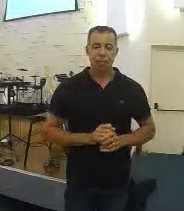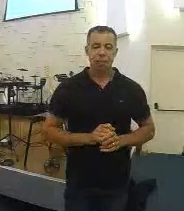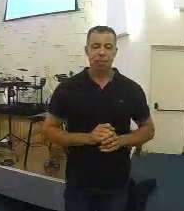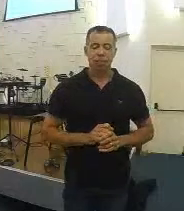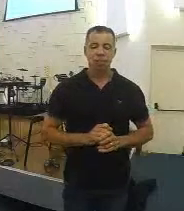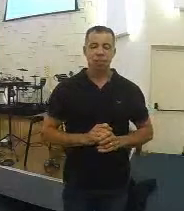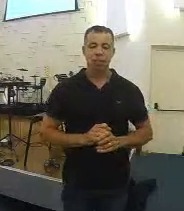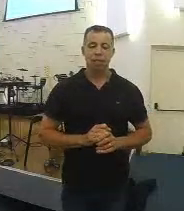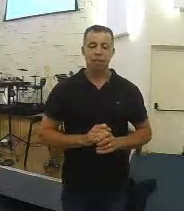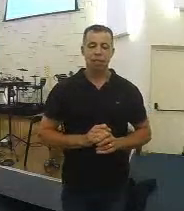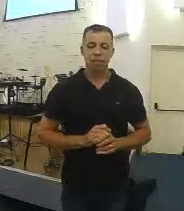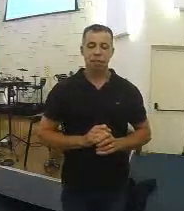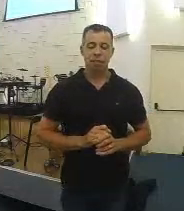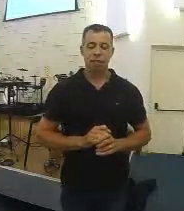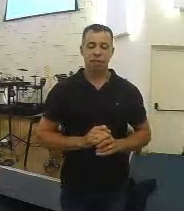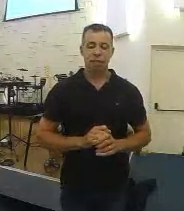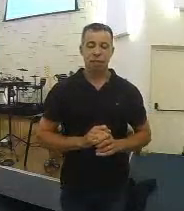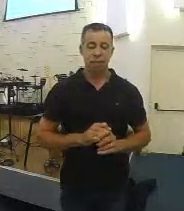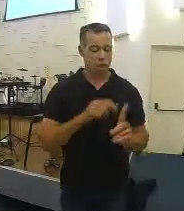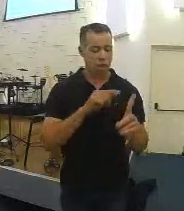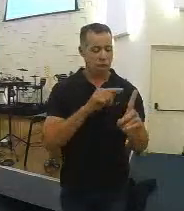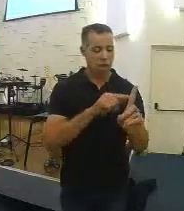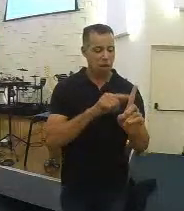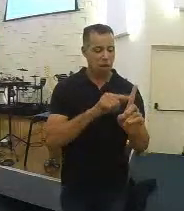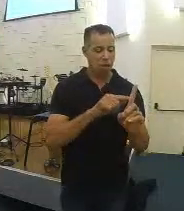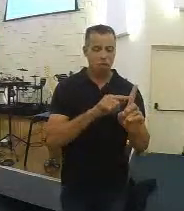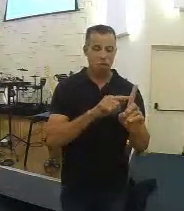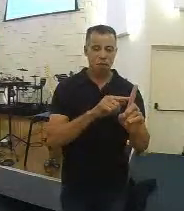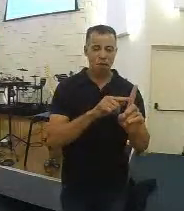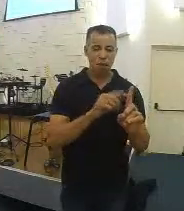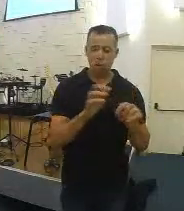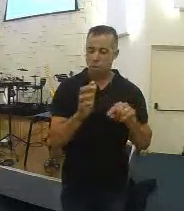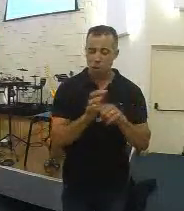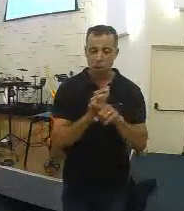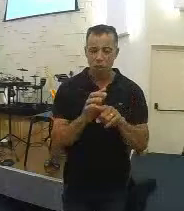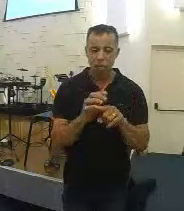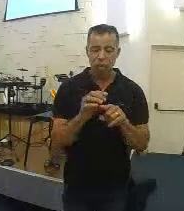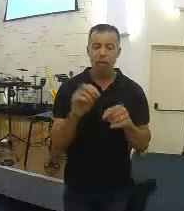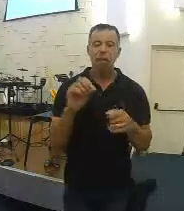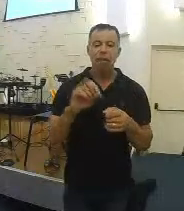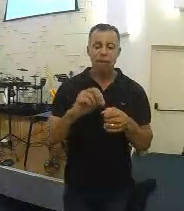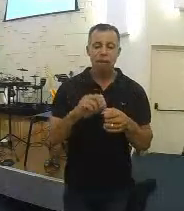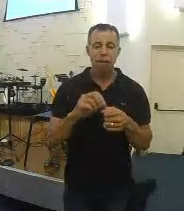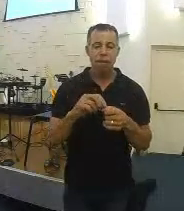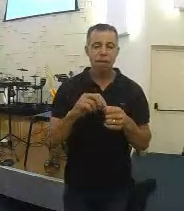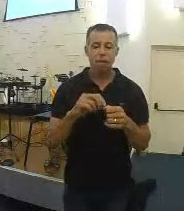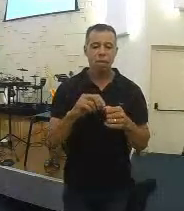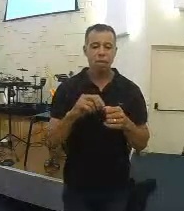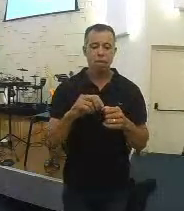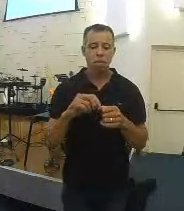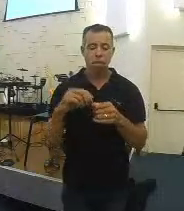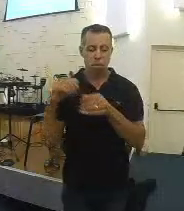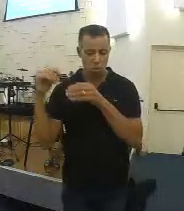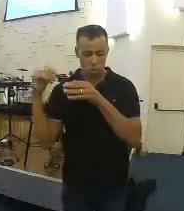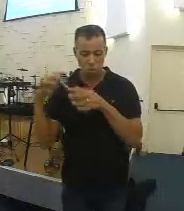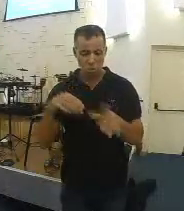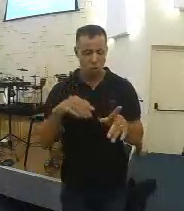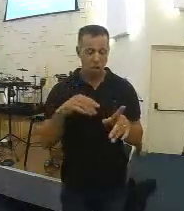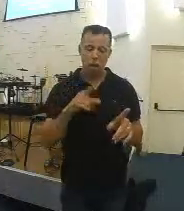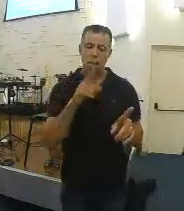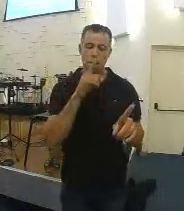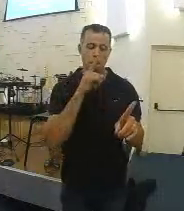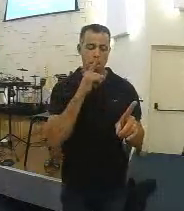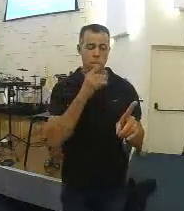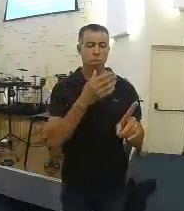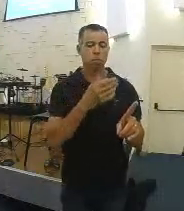quando Jonatas e Mica perguntam o que estão fazendo, versículo 19, eles dizem: cala-te e põe a mão na boca e vem conosco, e sê-nos